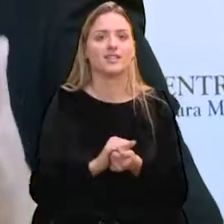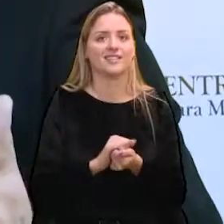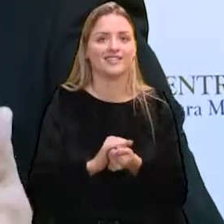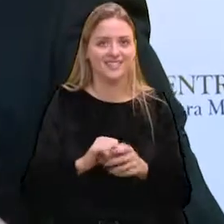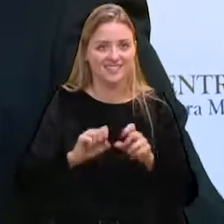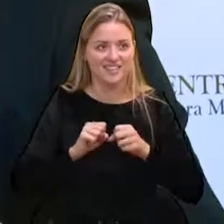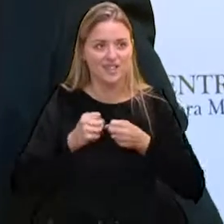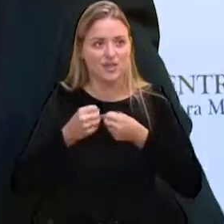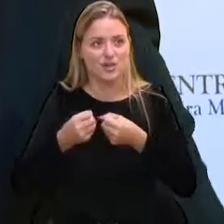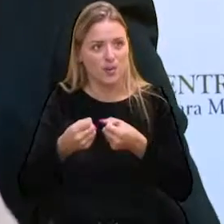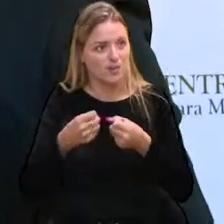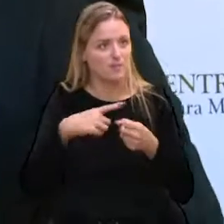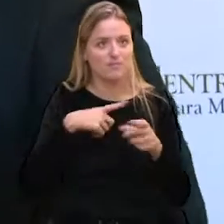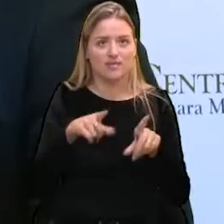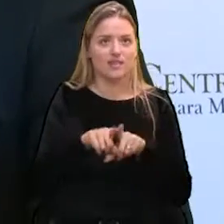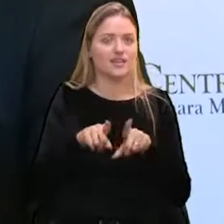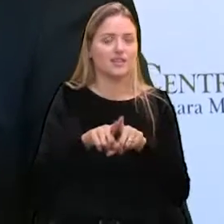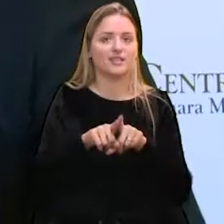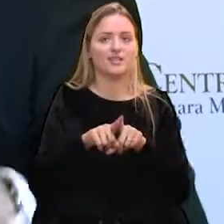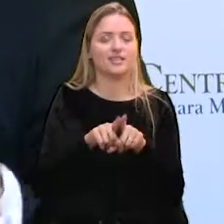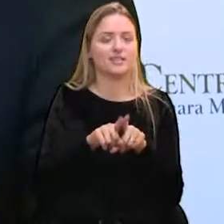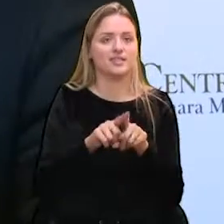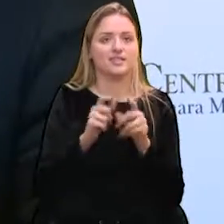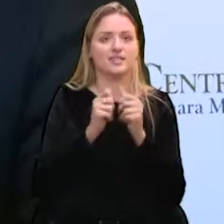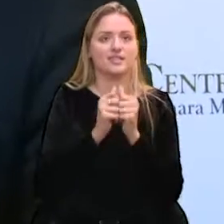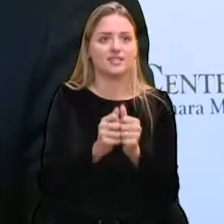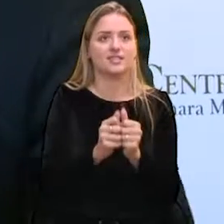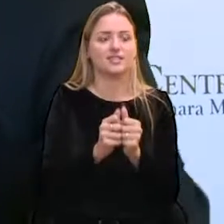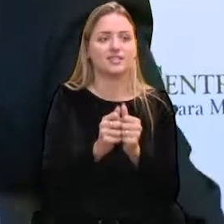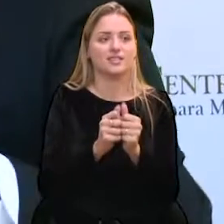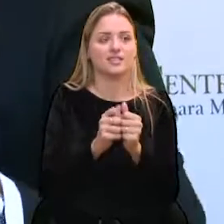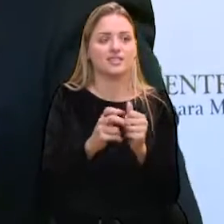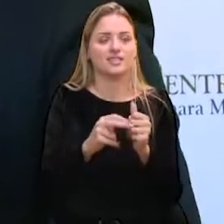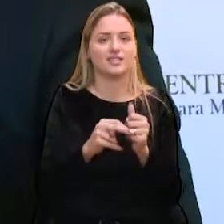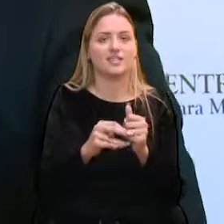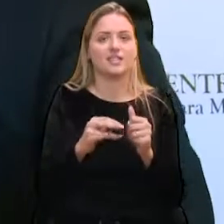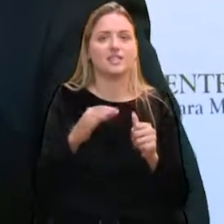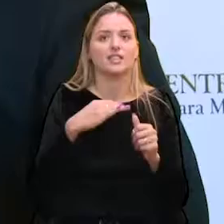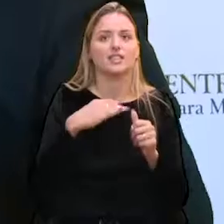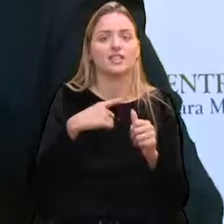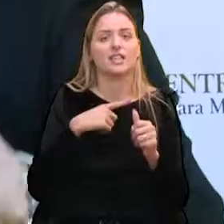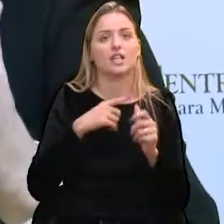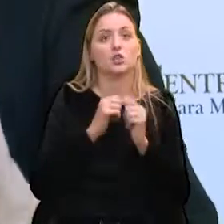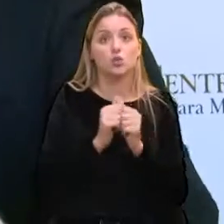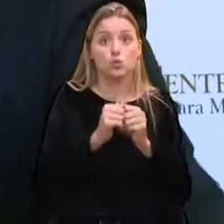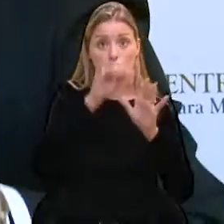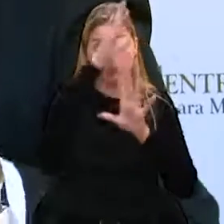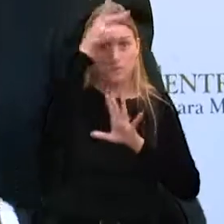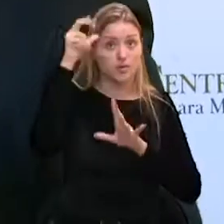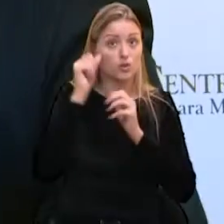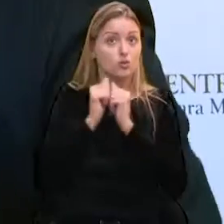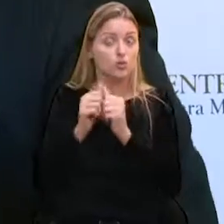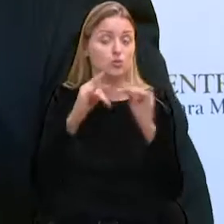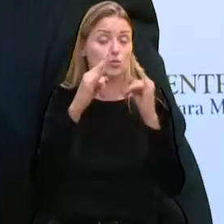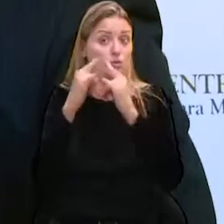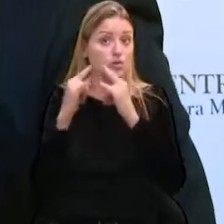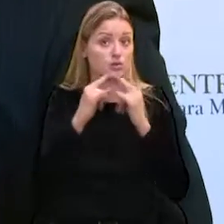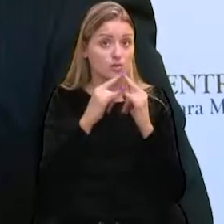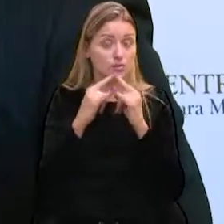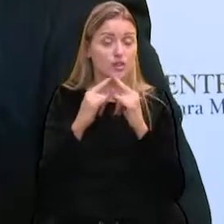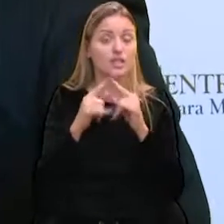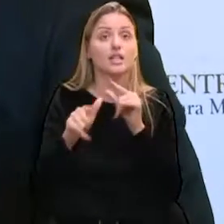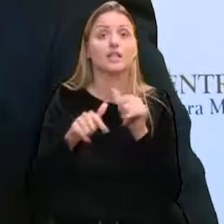quer cerrar fileiras e somar justamente junto com o trade, com o poder executivo, com as entidades que trabalham